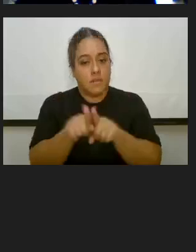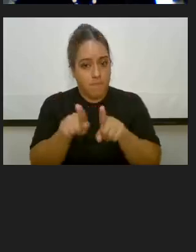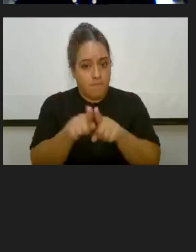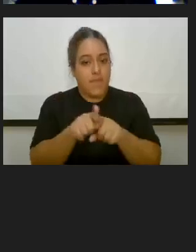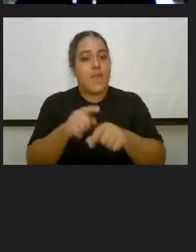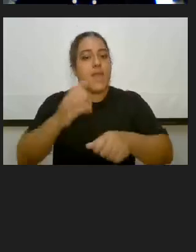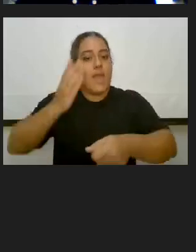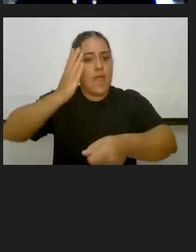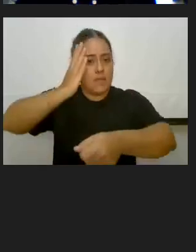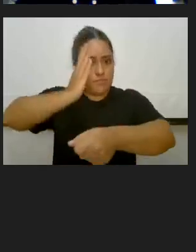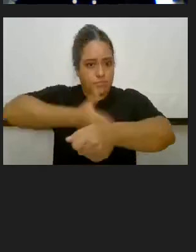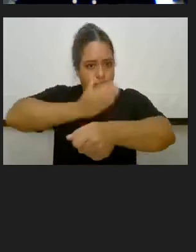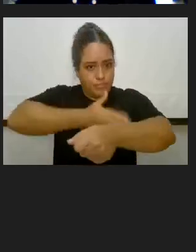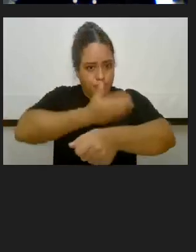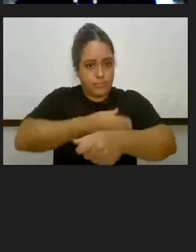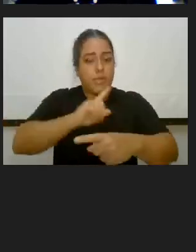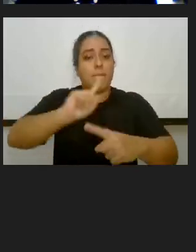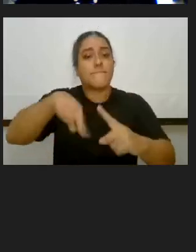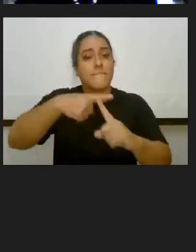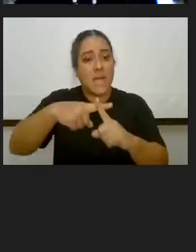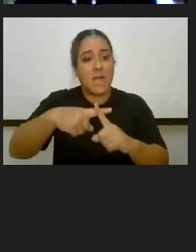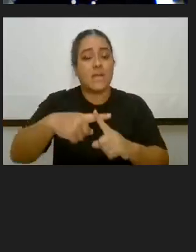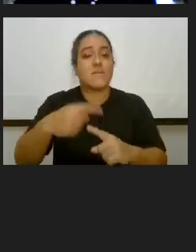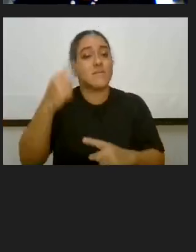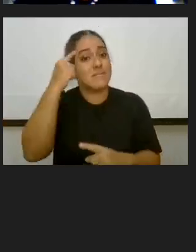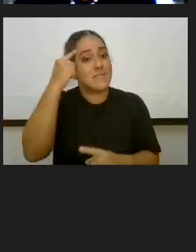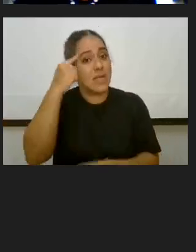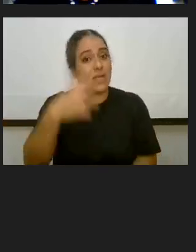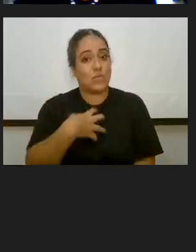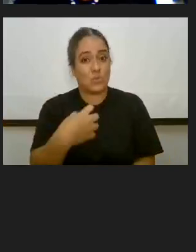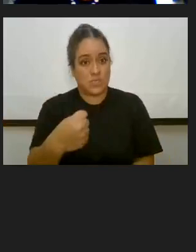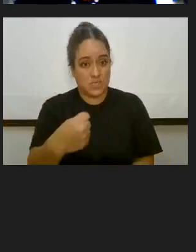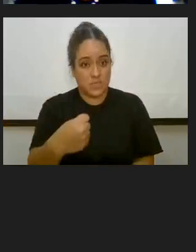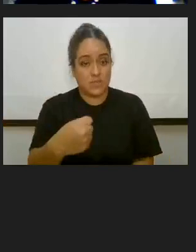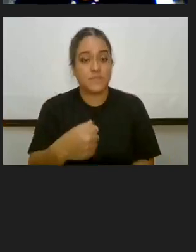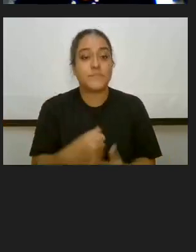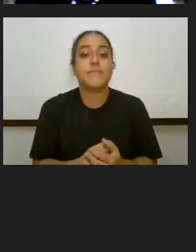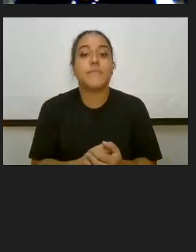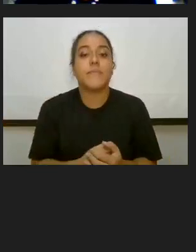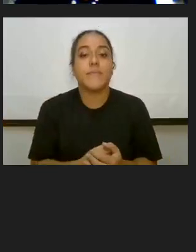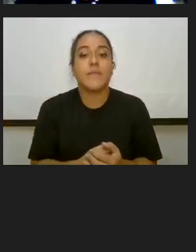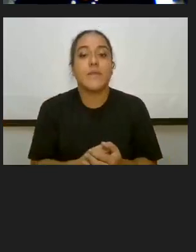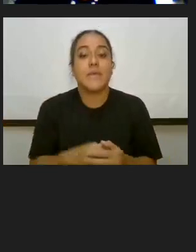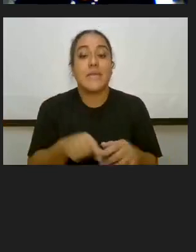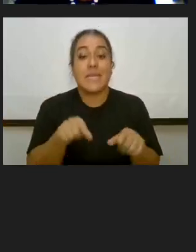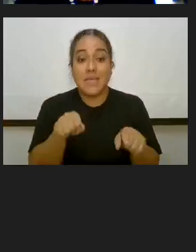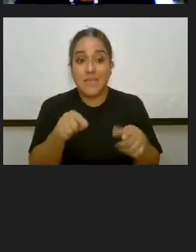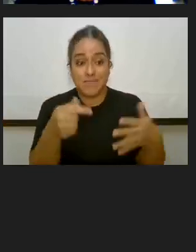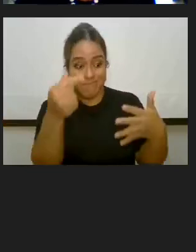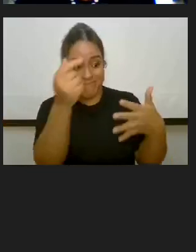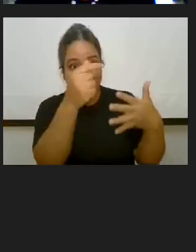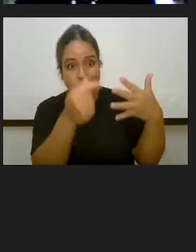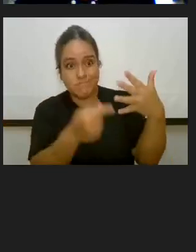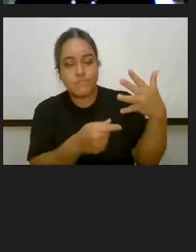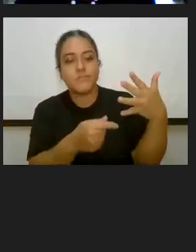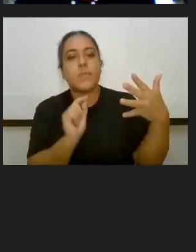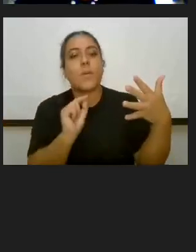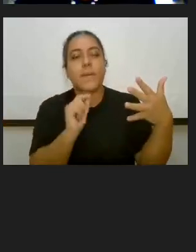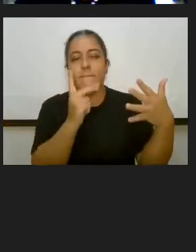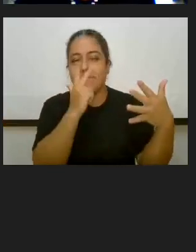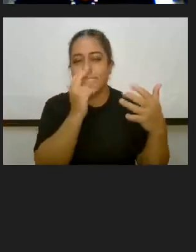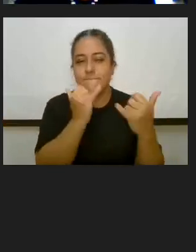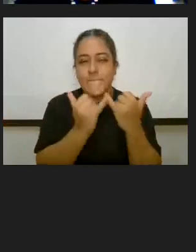intenção suicida. E aqui, muitos desses sinais são parecidos com